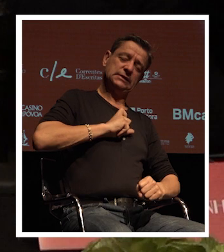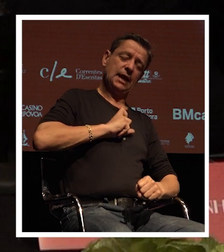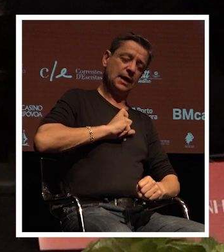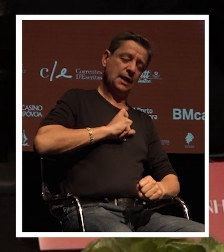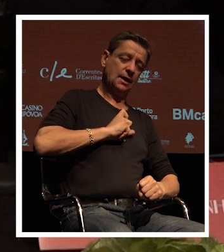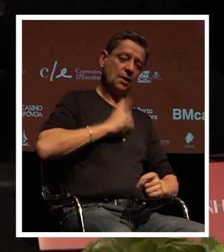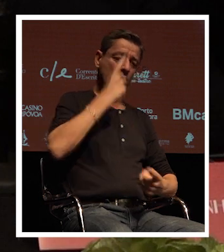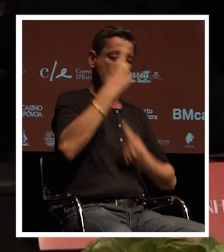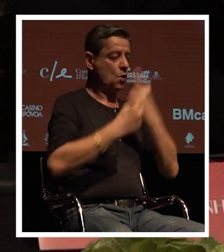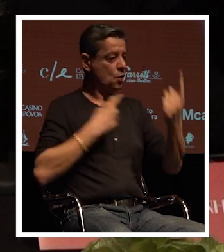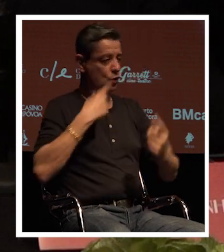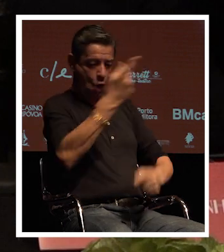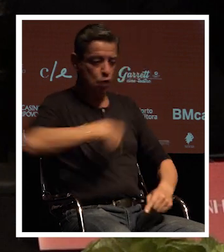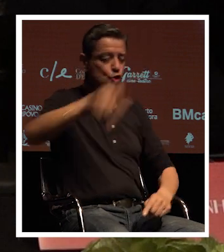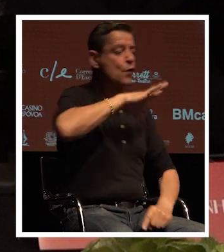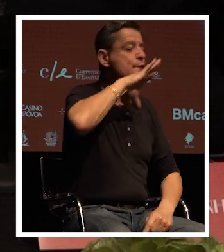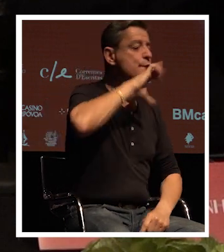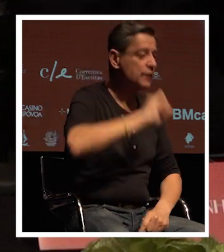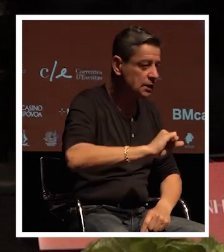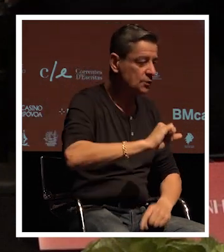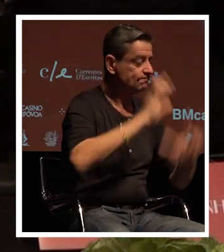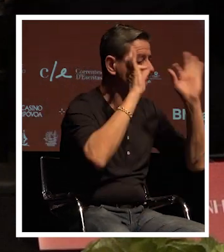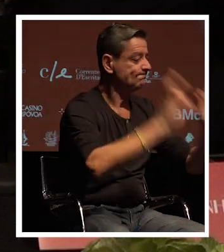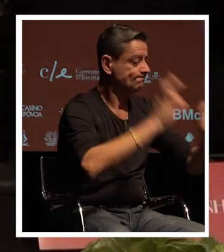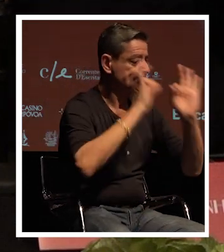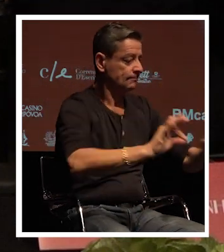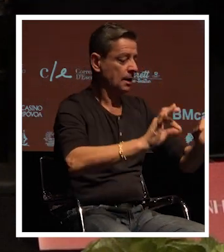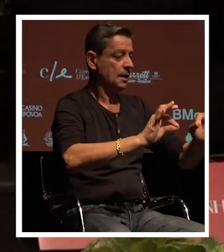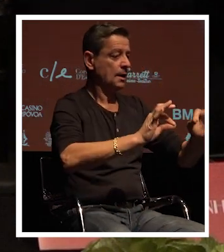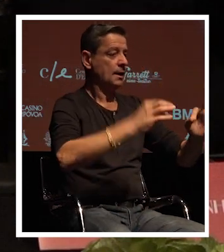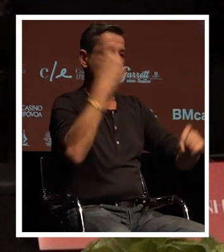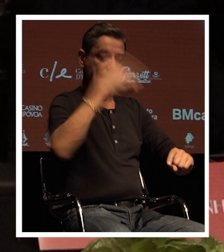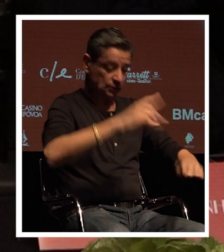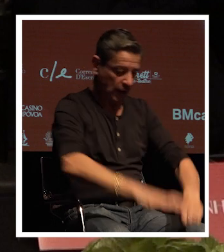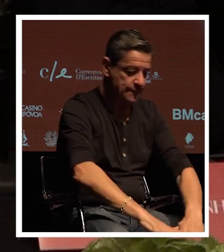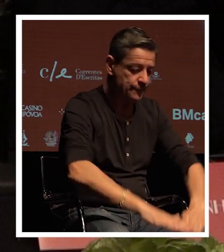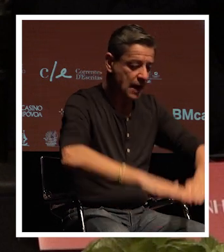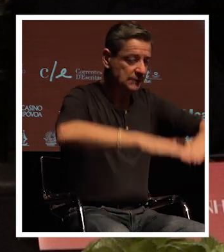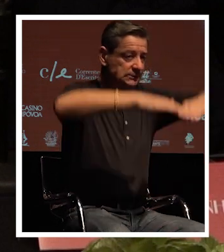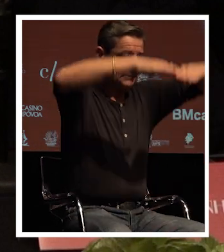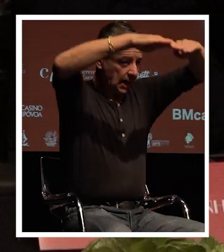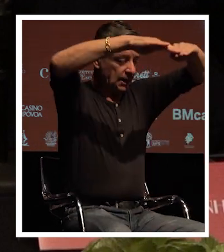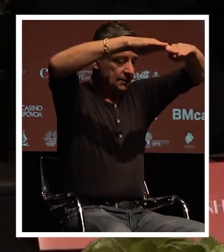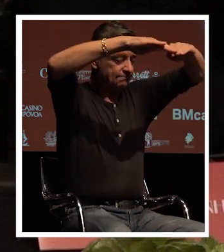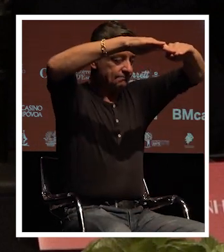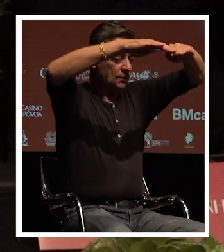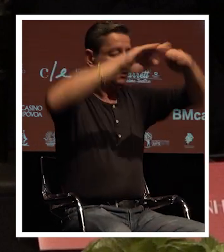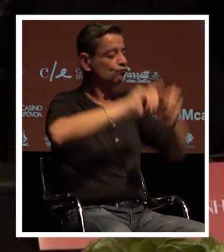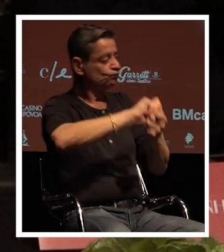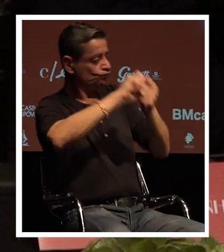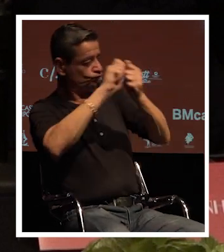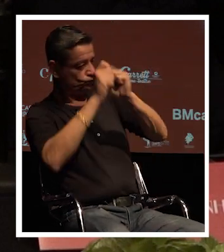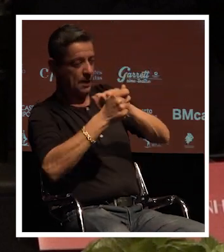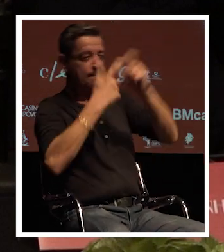sem tempo para brincarmos com os nossos filhos domesticados condicionados desde a infância damnos tornam-nos